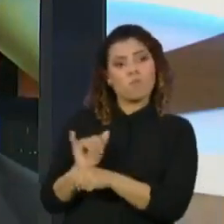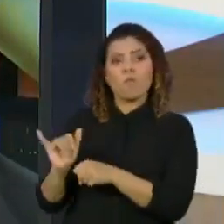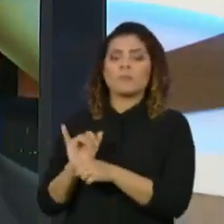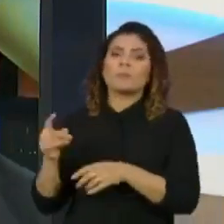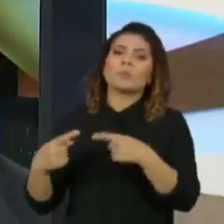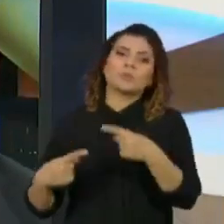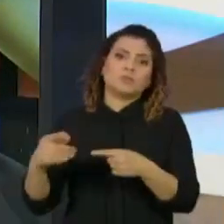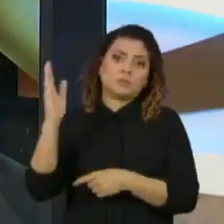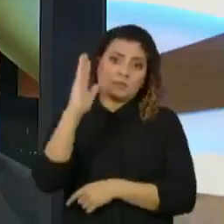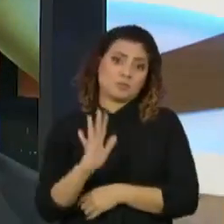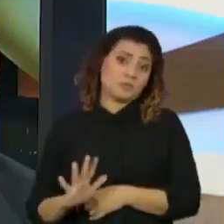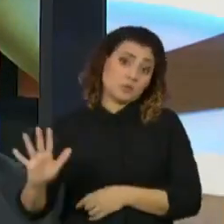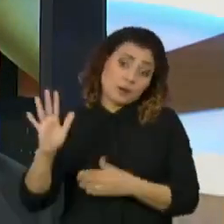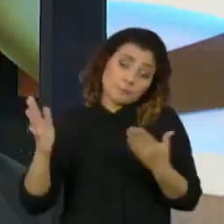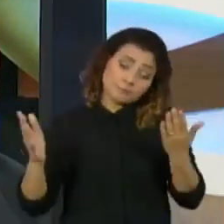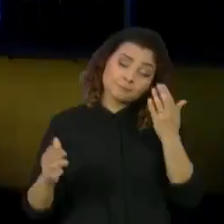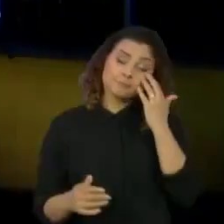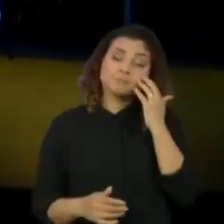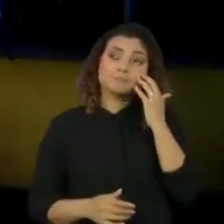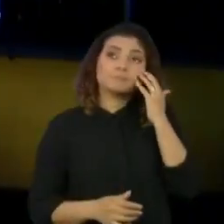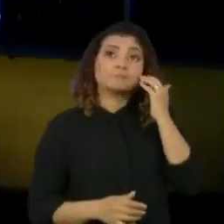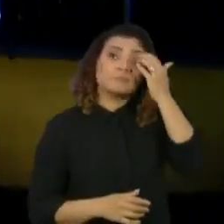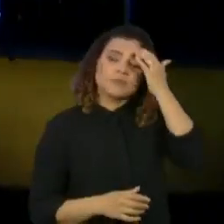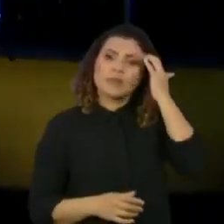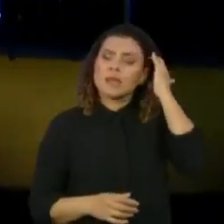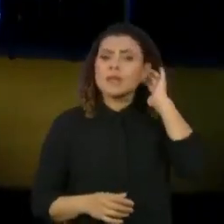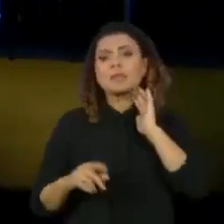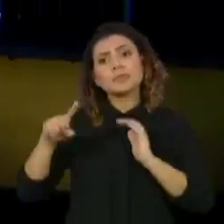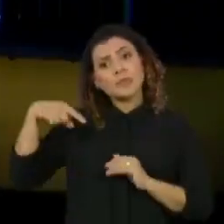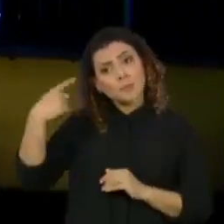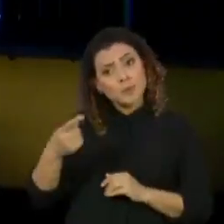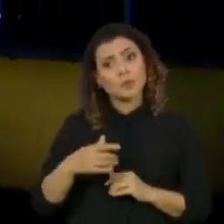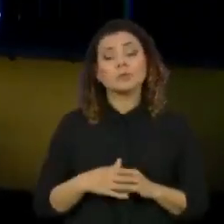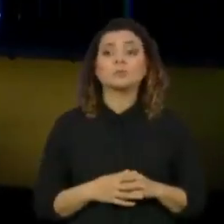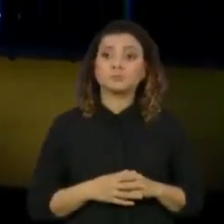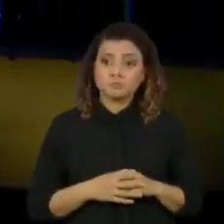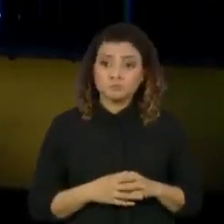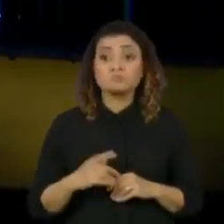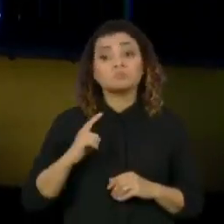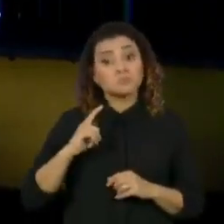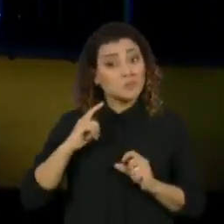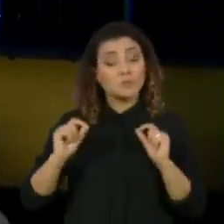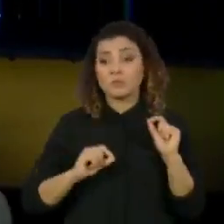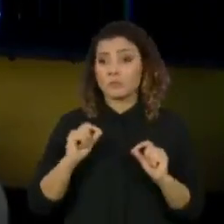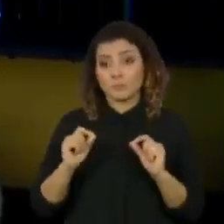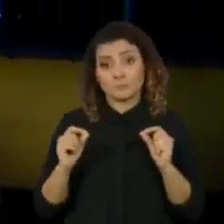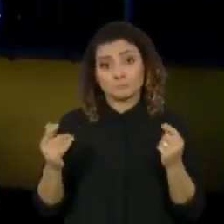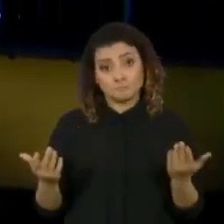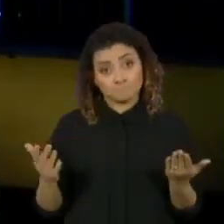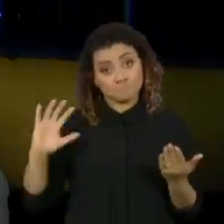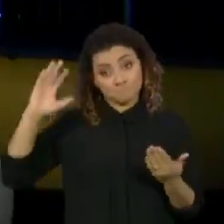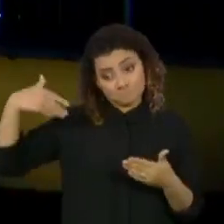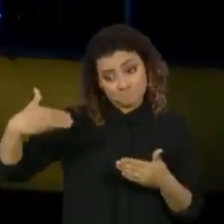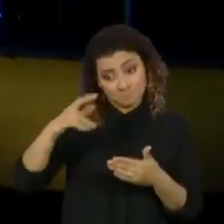senhor foi muito crítico. O senhor vê alguma semelhança? Como que o senhor reage a essas críticas?